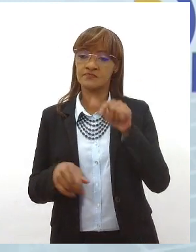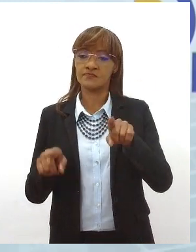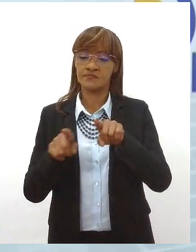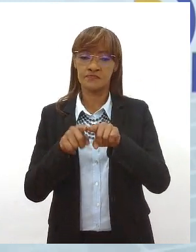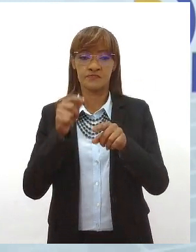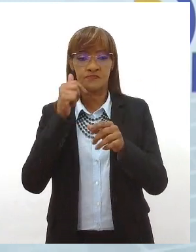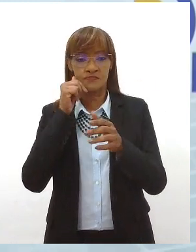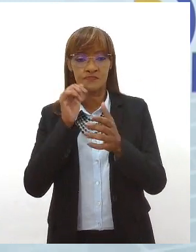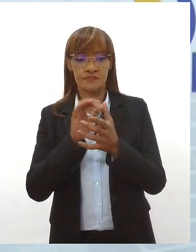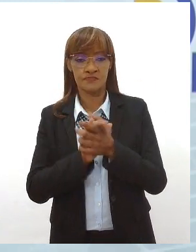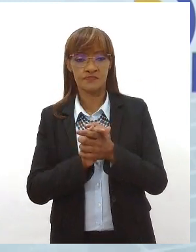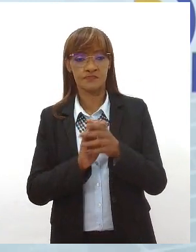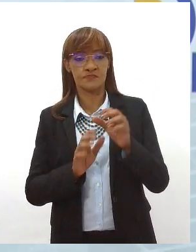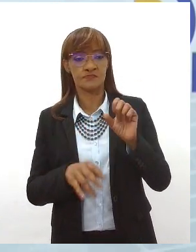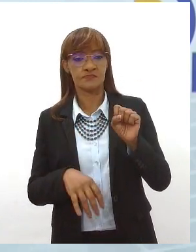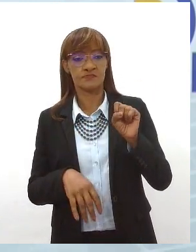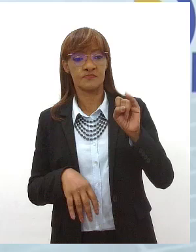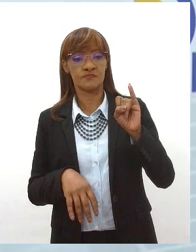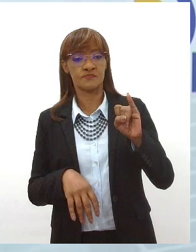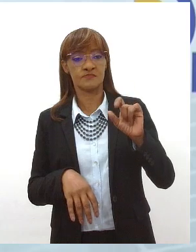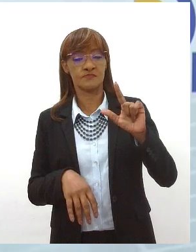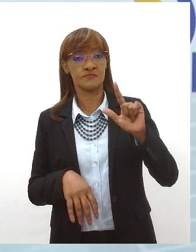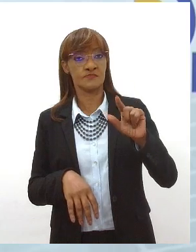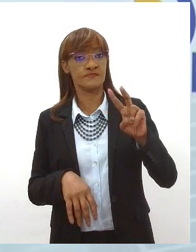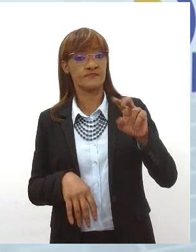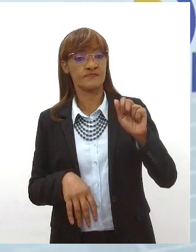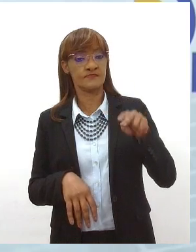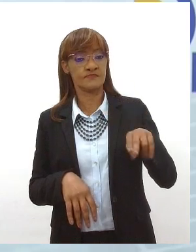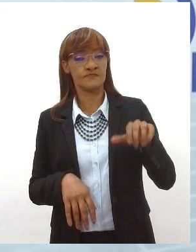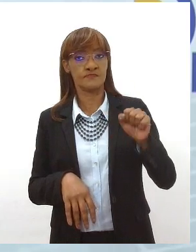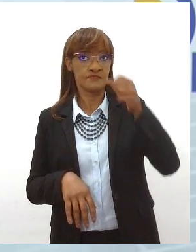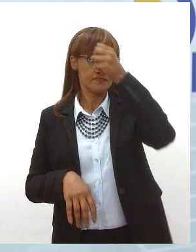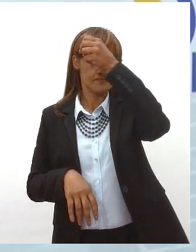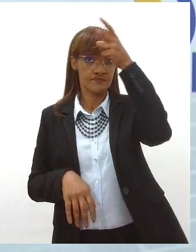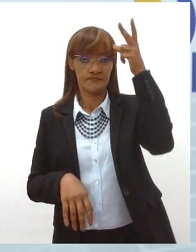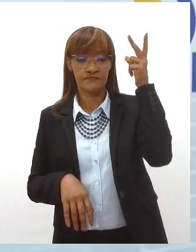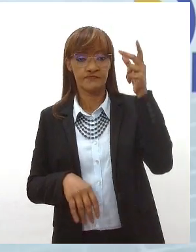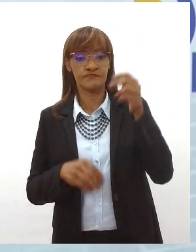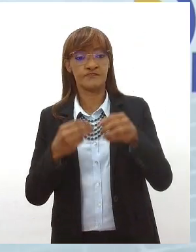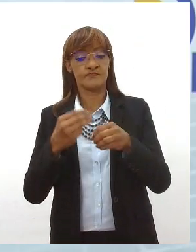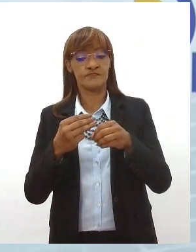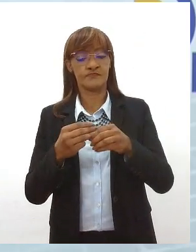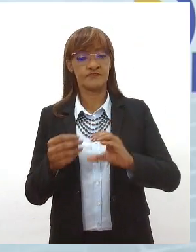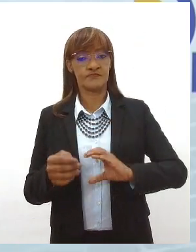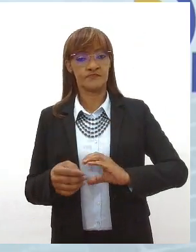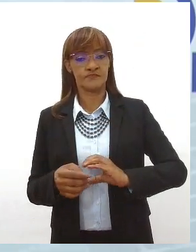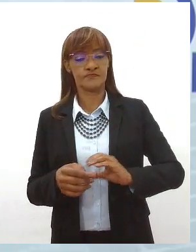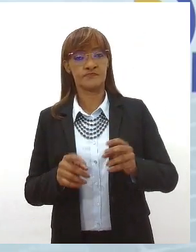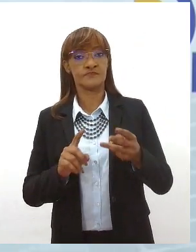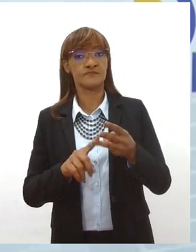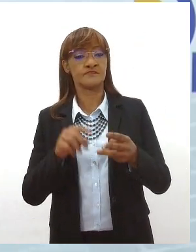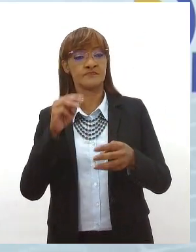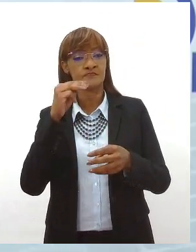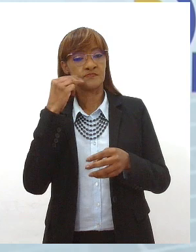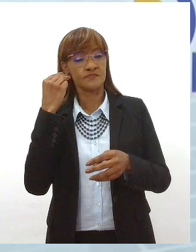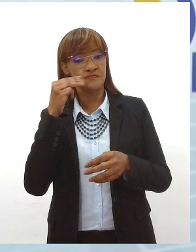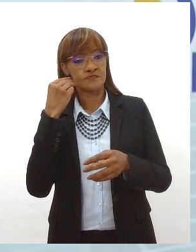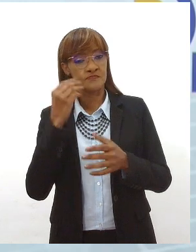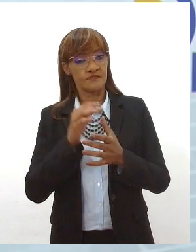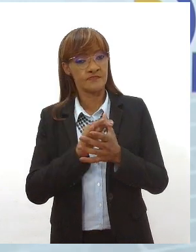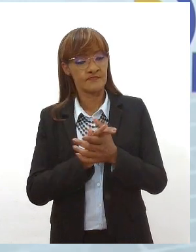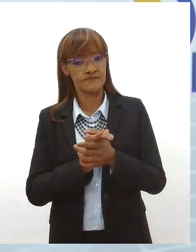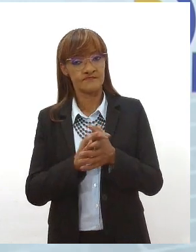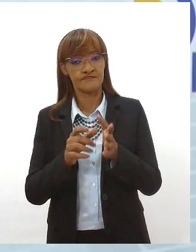prefeita do município de Capela. Nós também tivemos a participação da deputada Maísa Mitidieri, encerrando o pequeno expediente do dia de hoje, trazendo